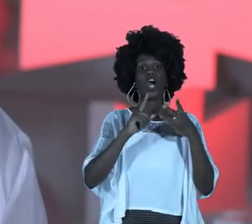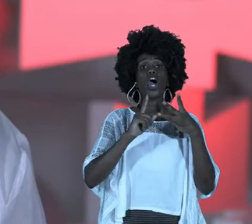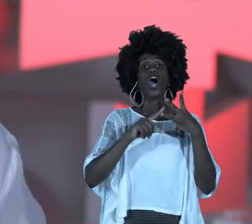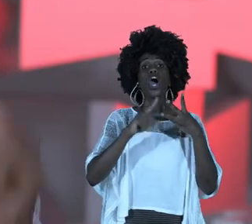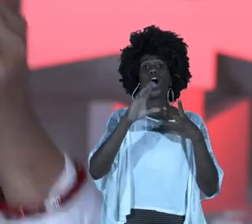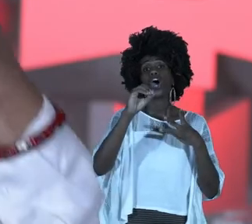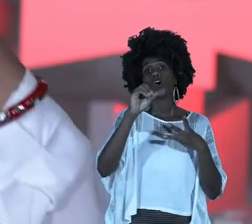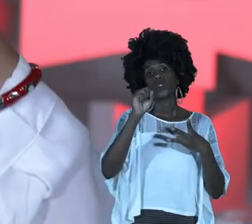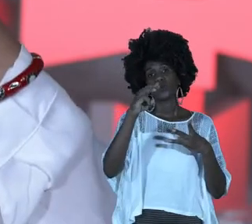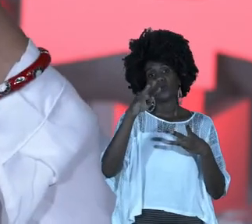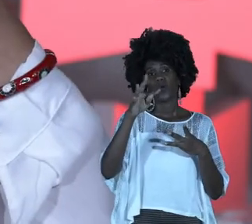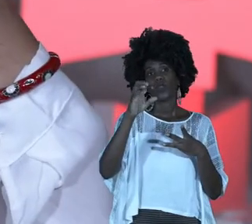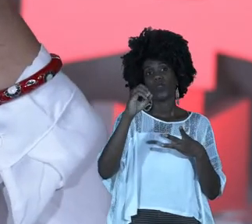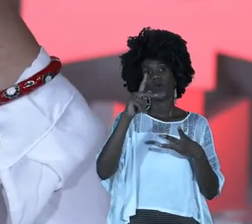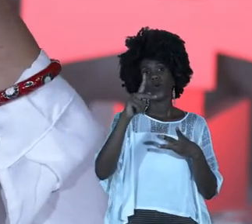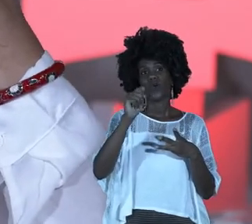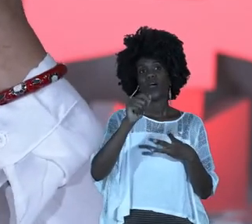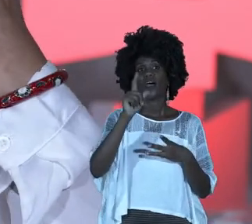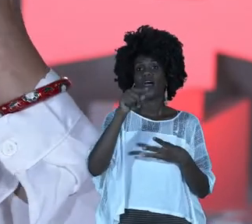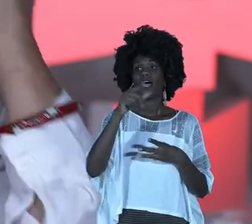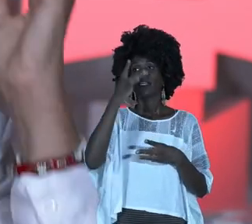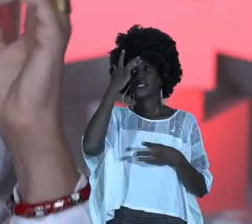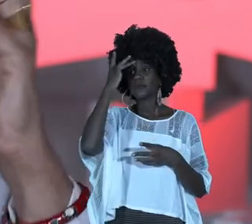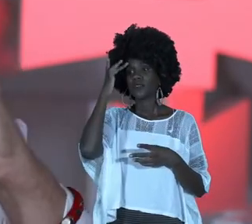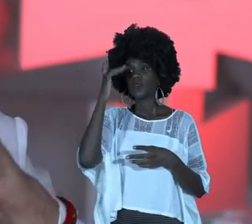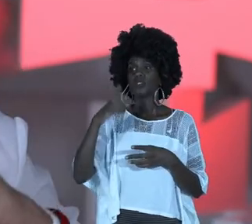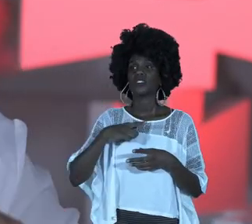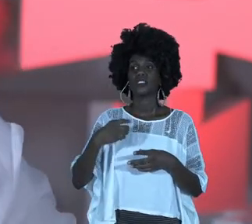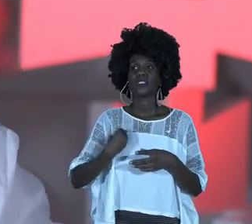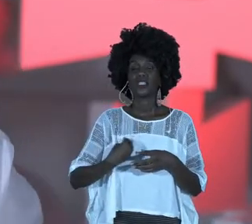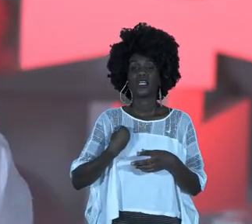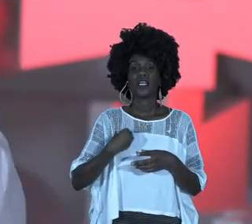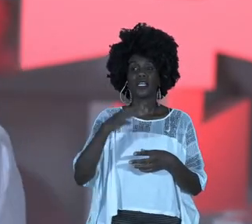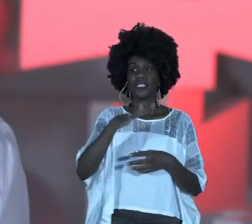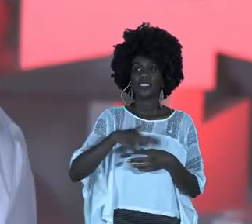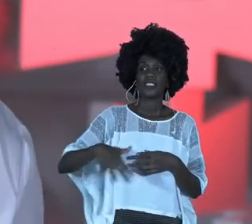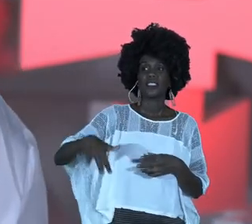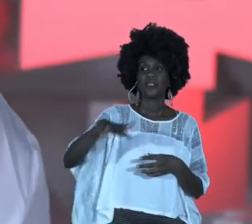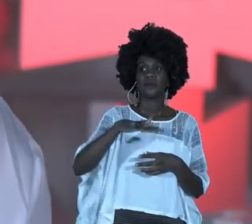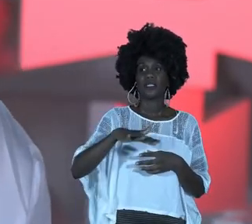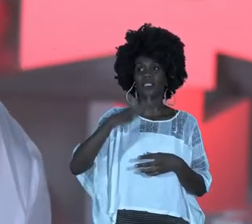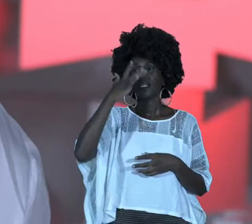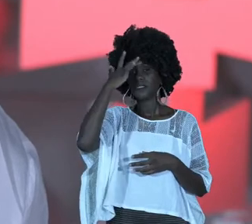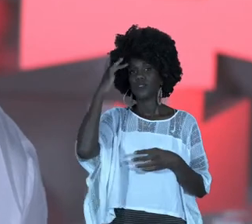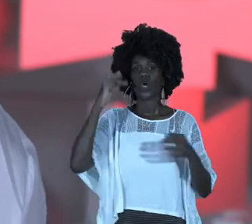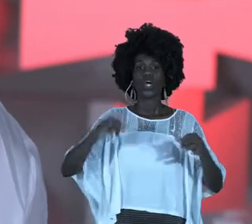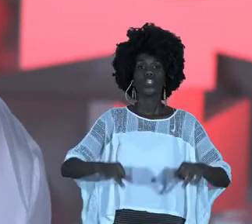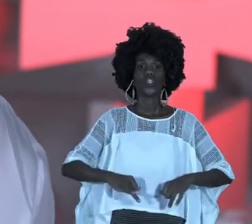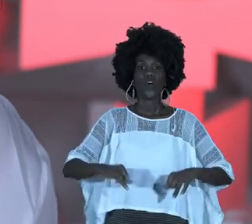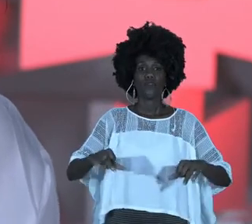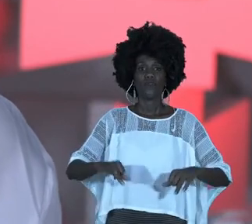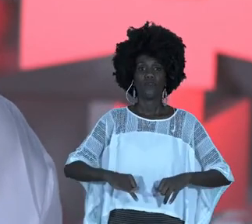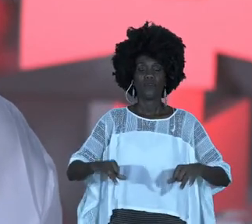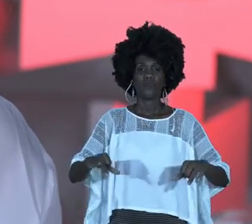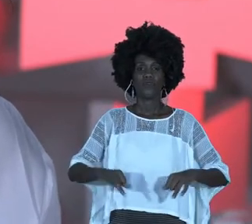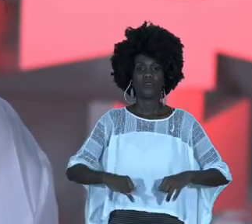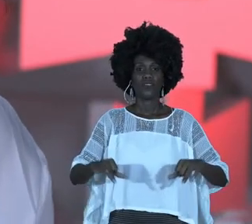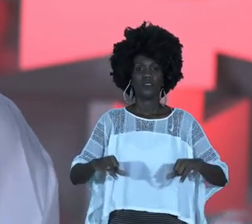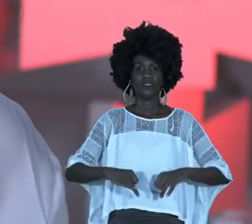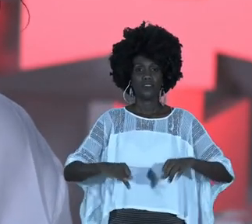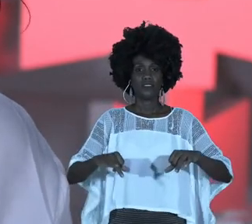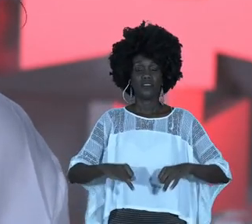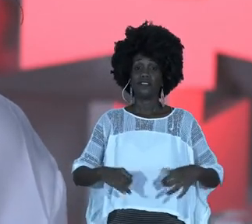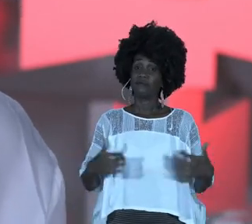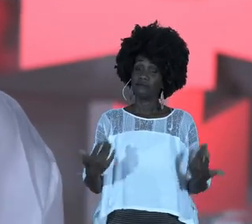que eu trouxe, as pessoas estão nesse ambiente, as pessoas estão sofrendo